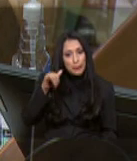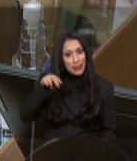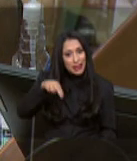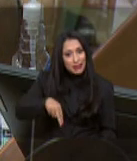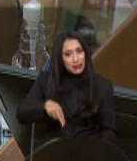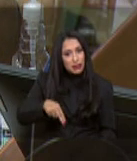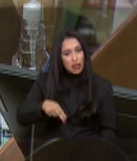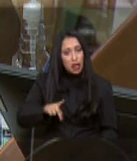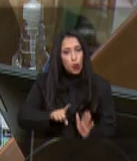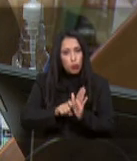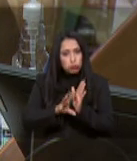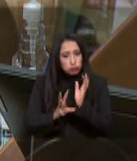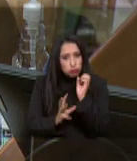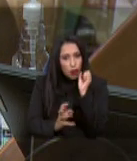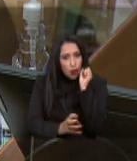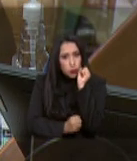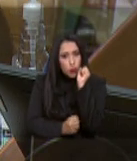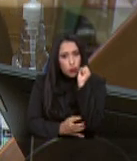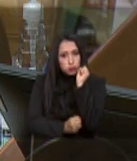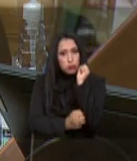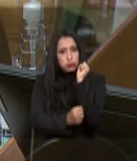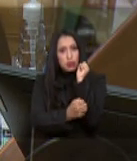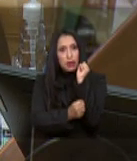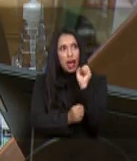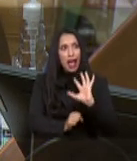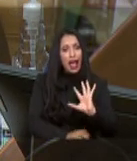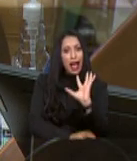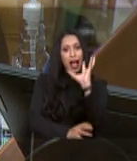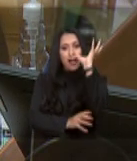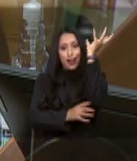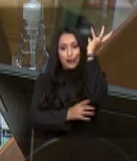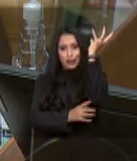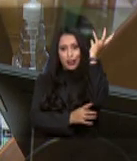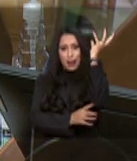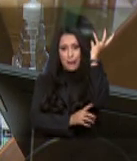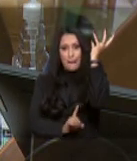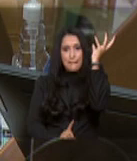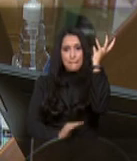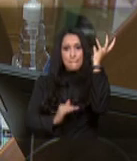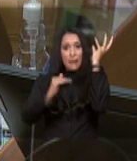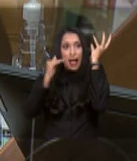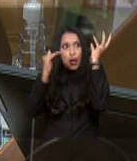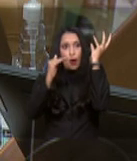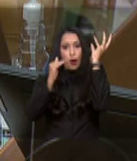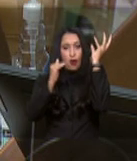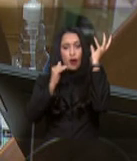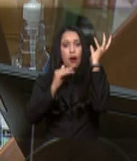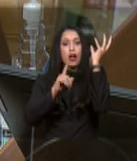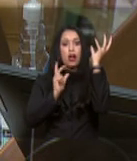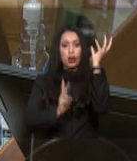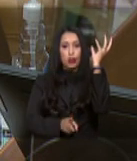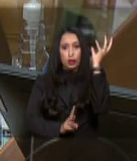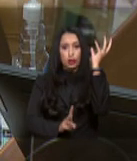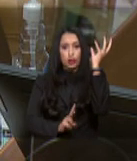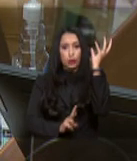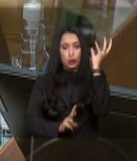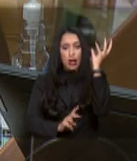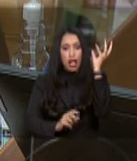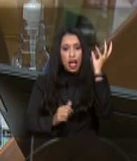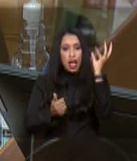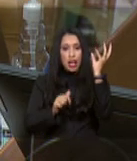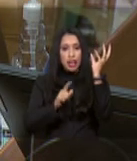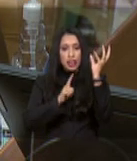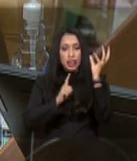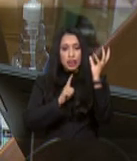de mantém-se as árvores maiores nas florestas, os mecanismos de apuração e